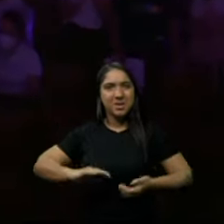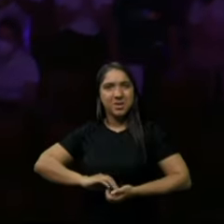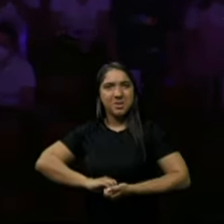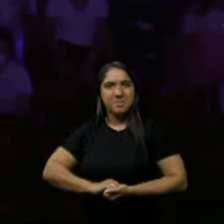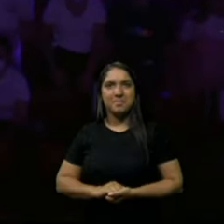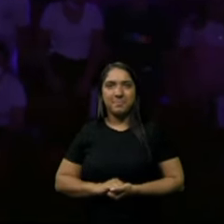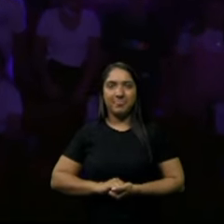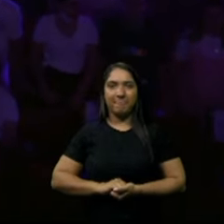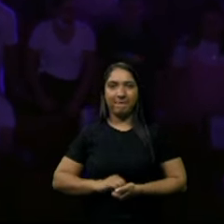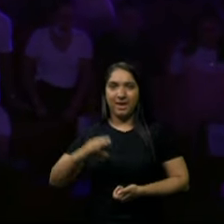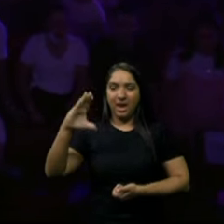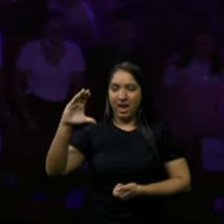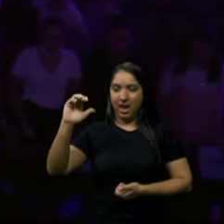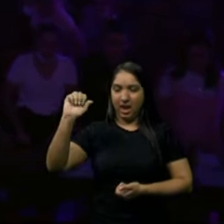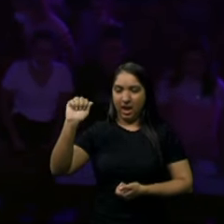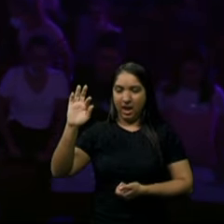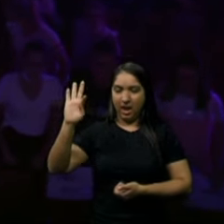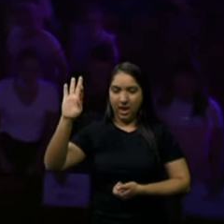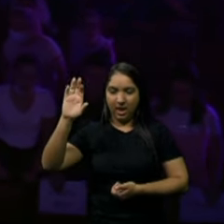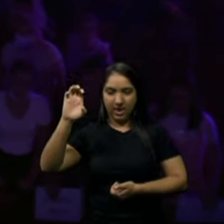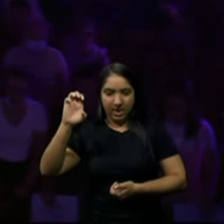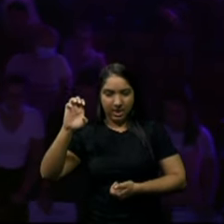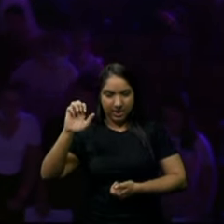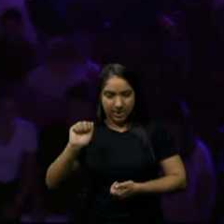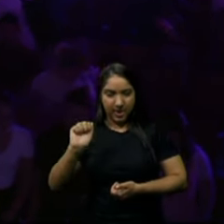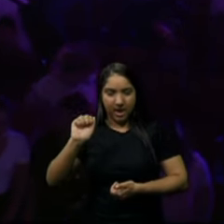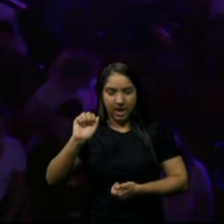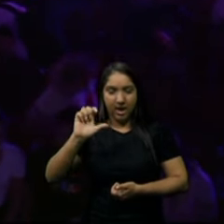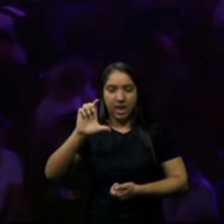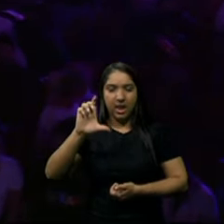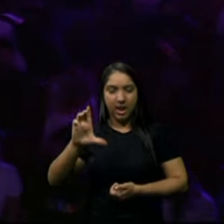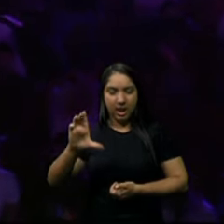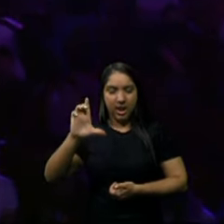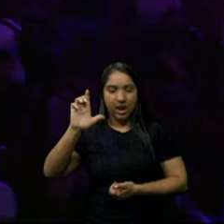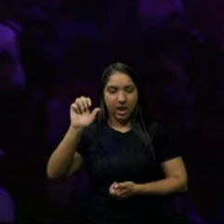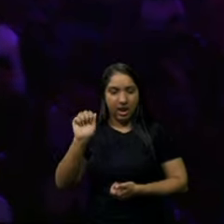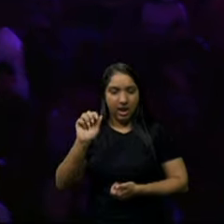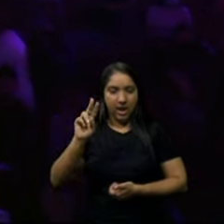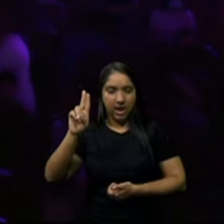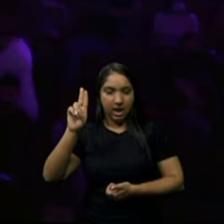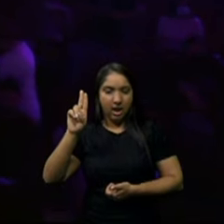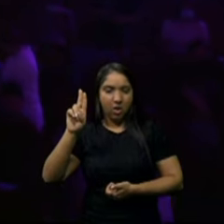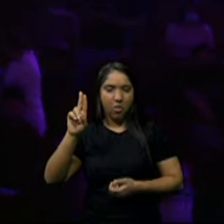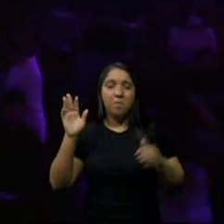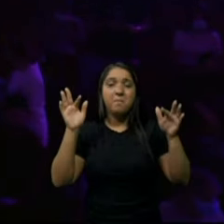em Catalão agora para encerrar com estilo aquela blueseiro a